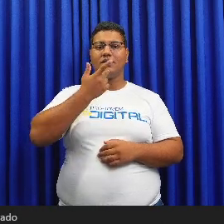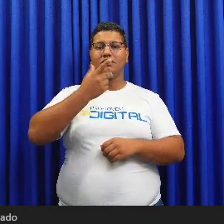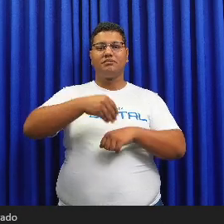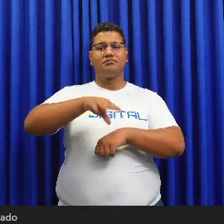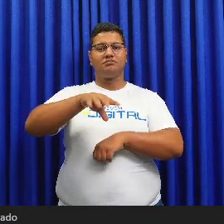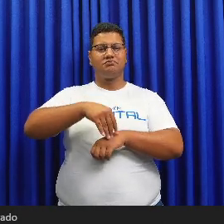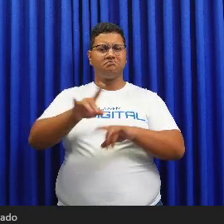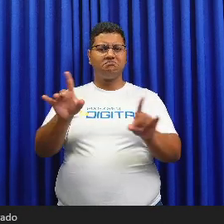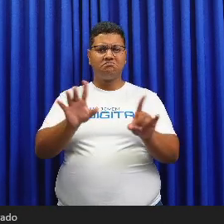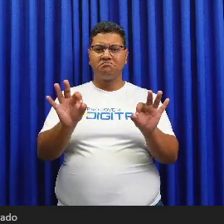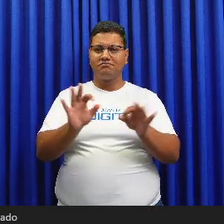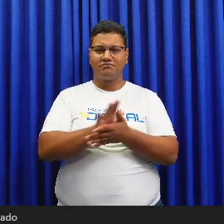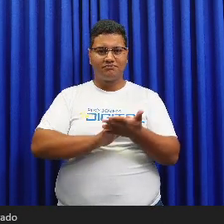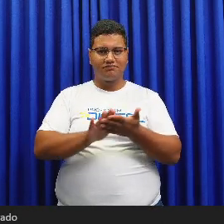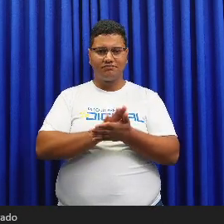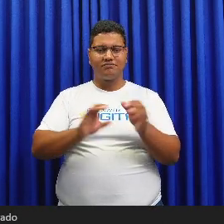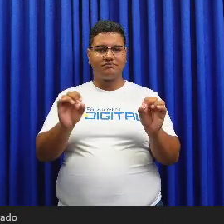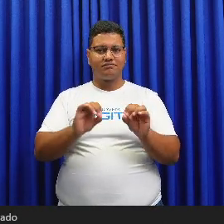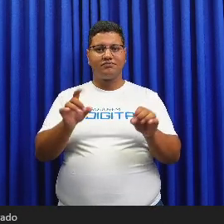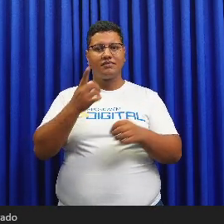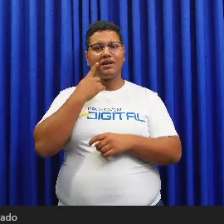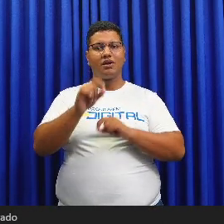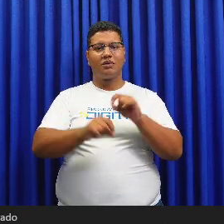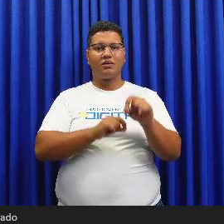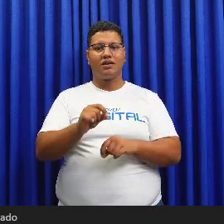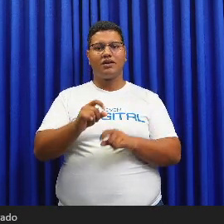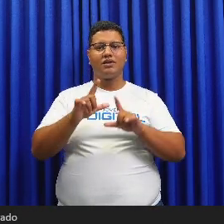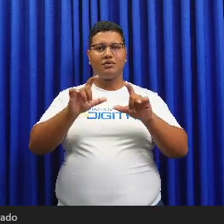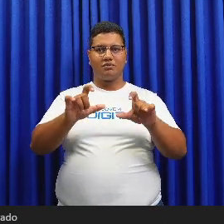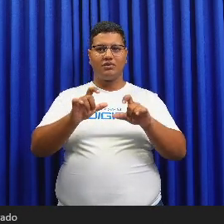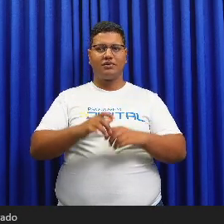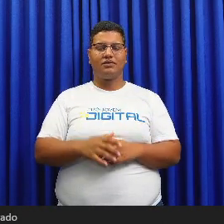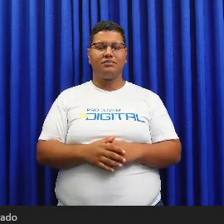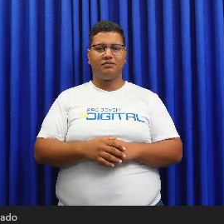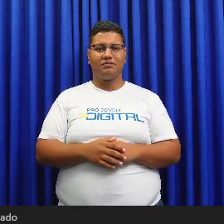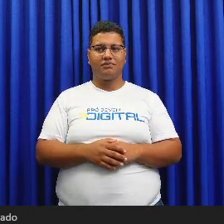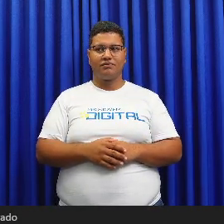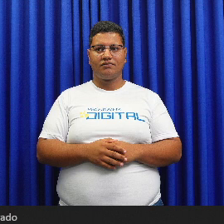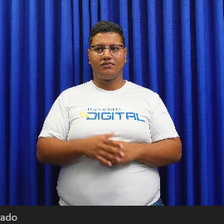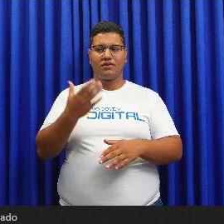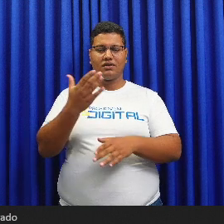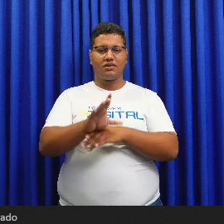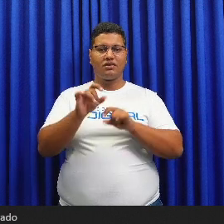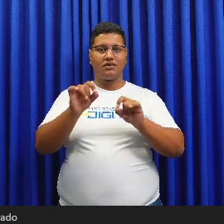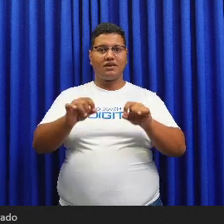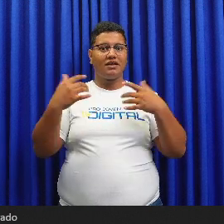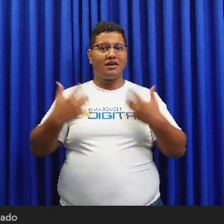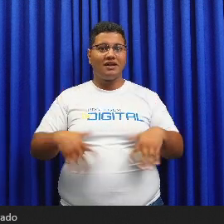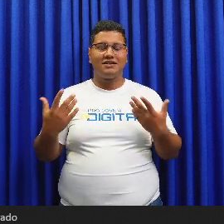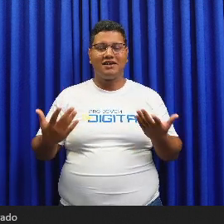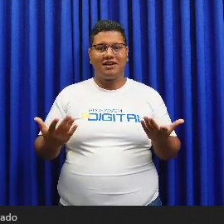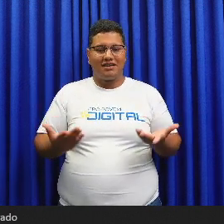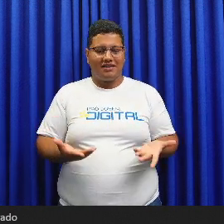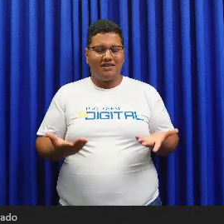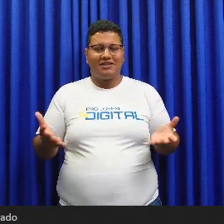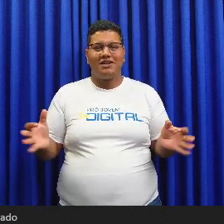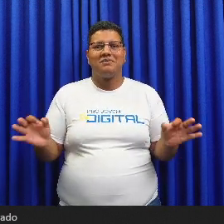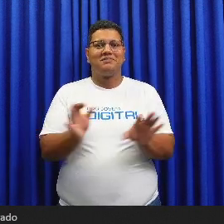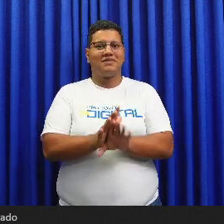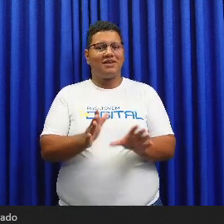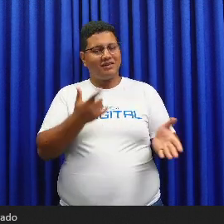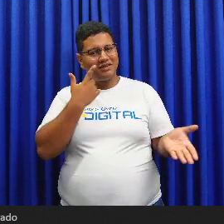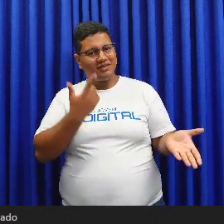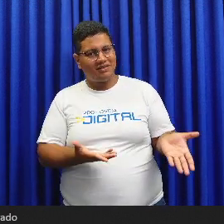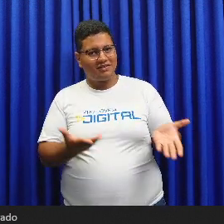comentário, não tem isso. Então, schedule post. Vamos ver o que vai aparecer. Tcharam! Então, olha só o